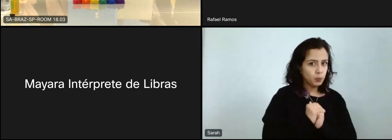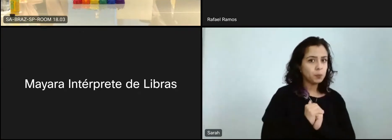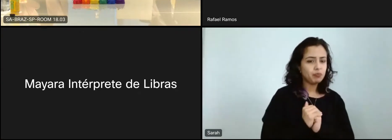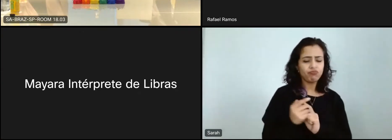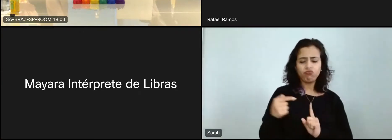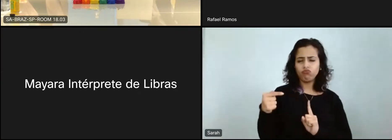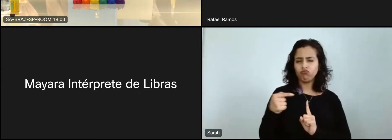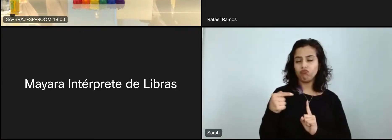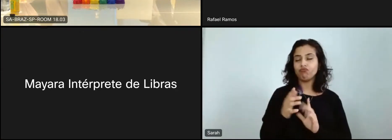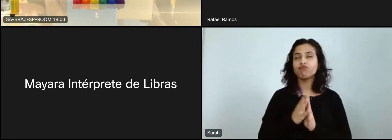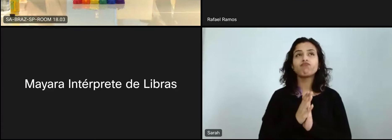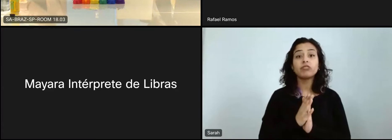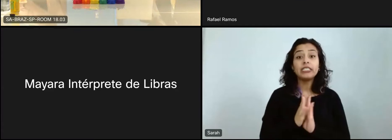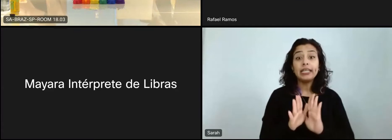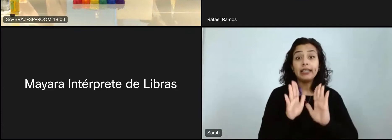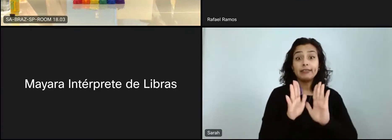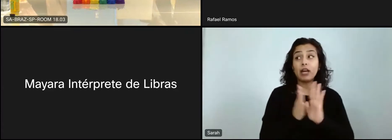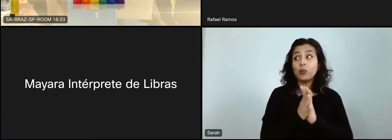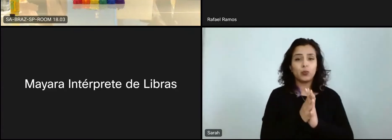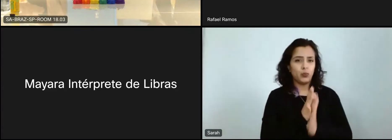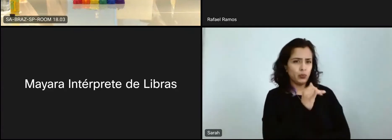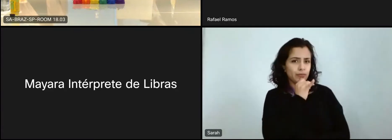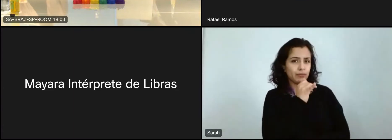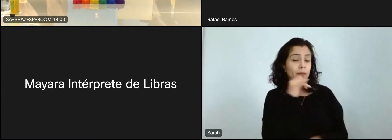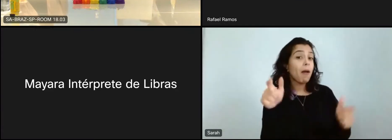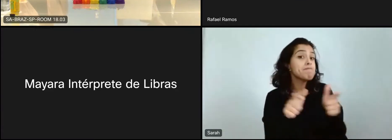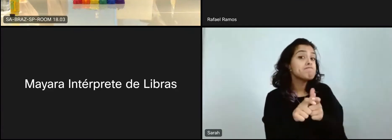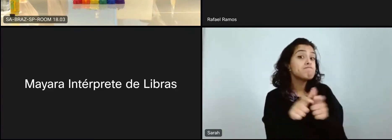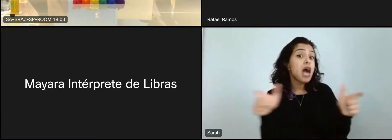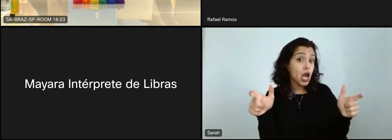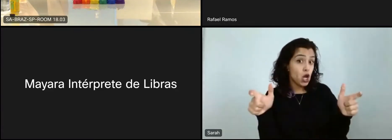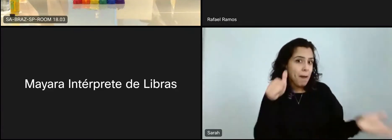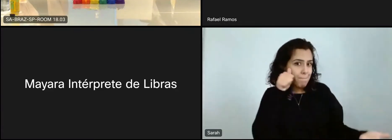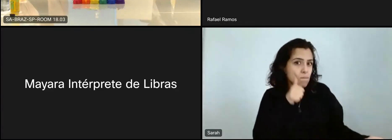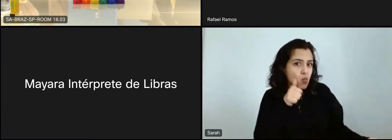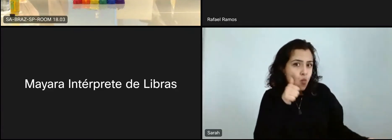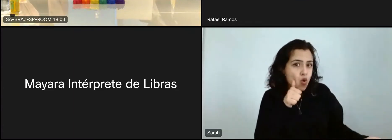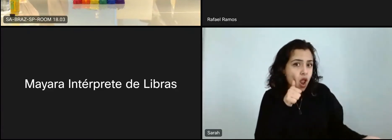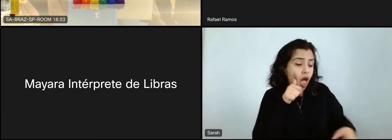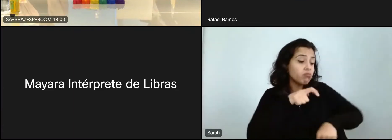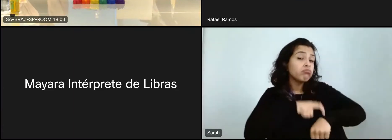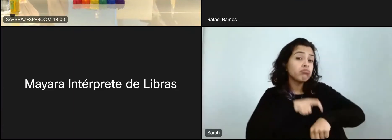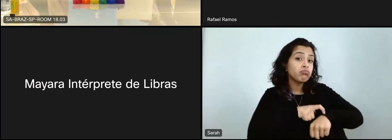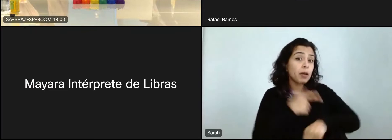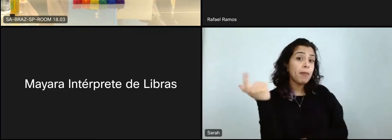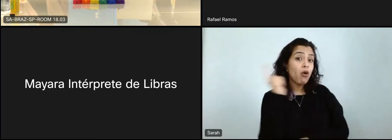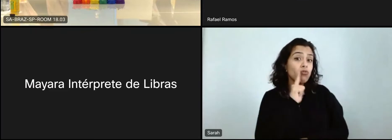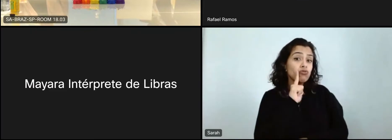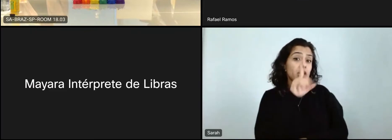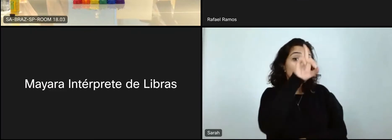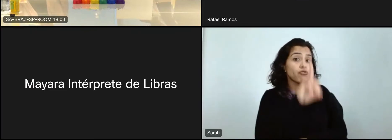a gente sabe o quanto que, por exemplo, as mulheres demoraram para simplesmente votar, para ocupar um papel e um